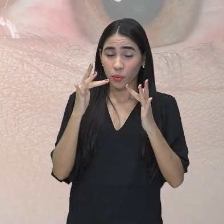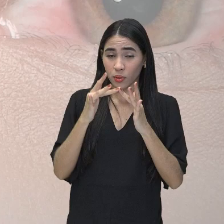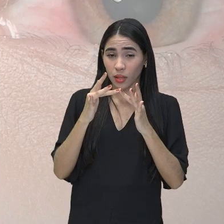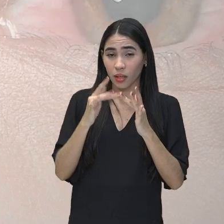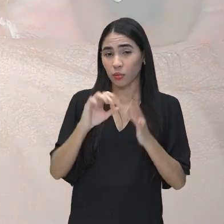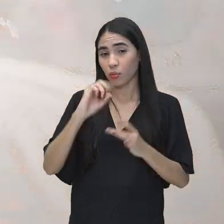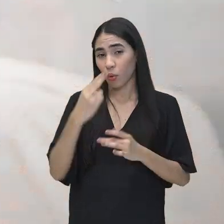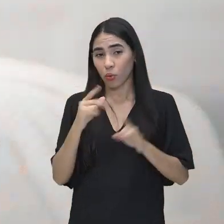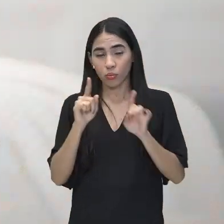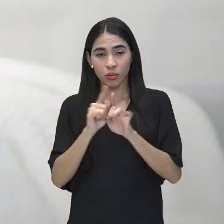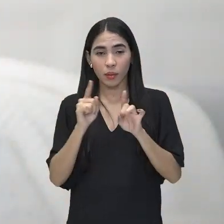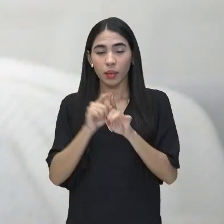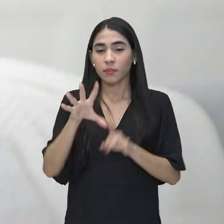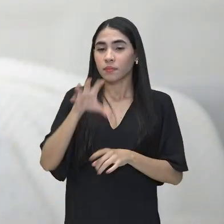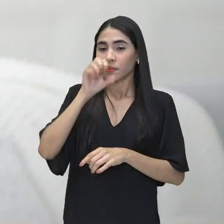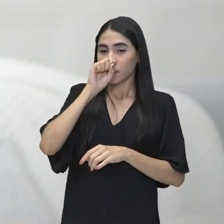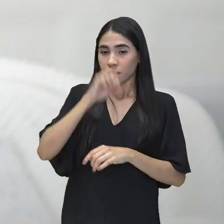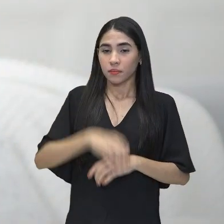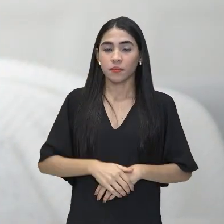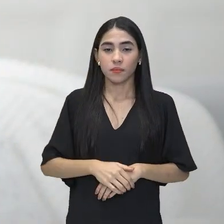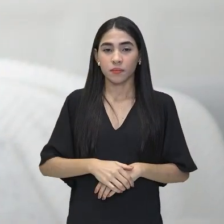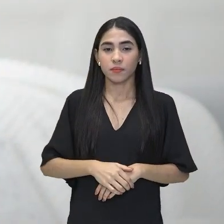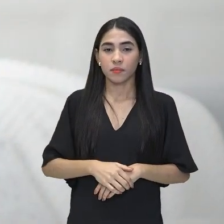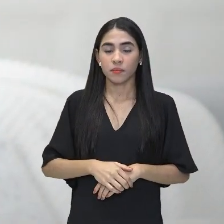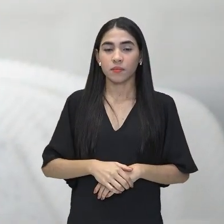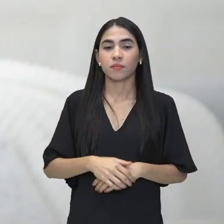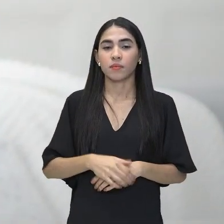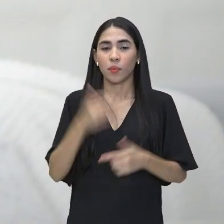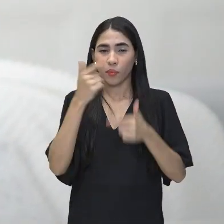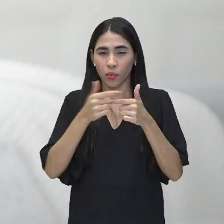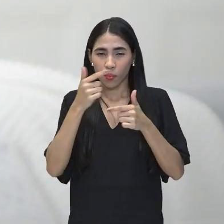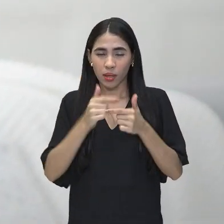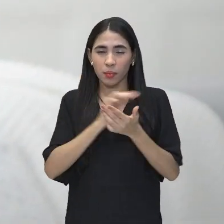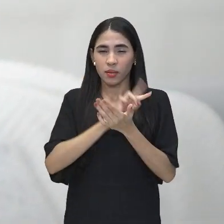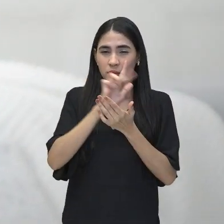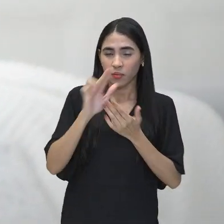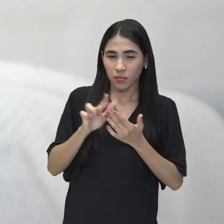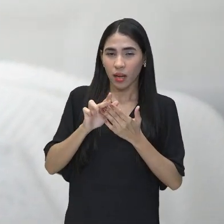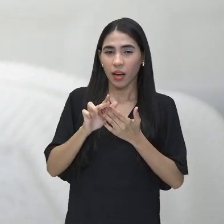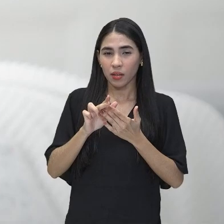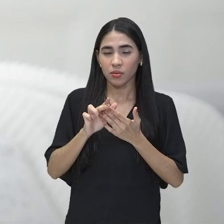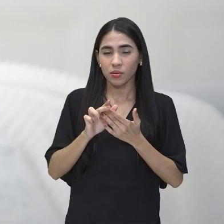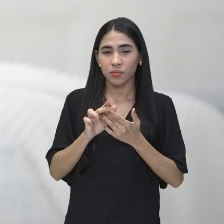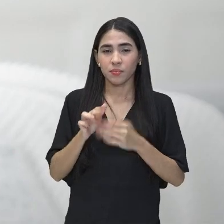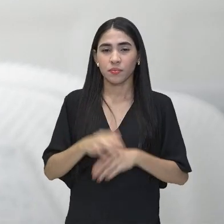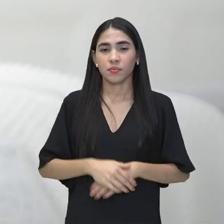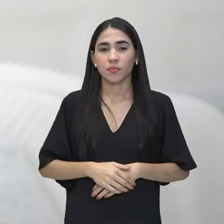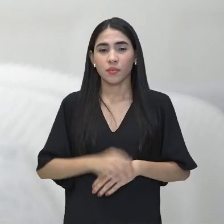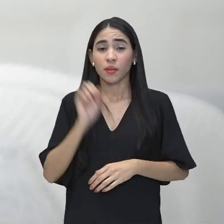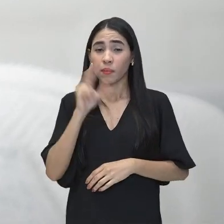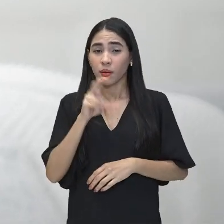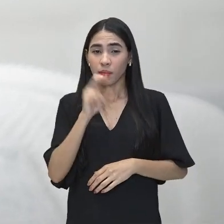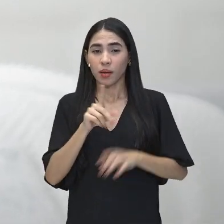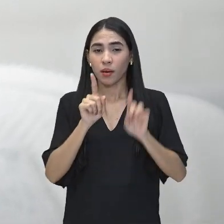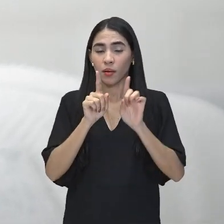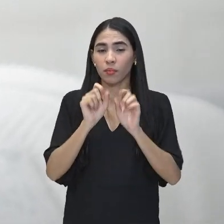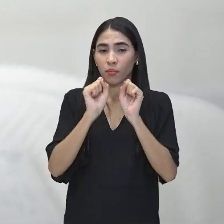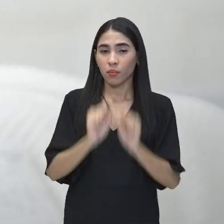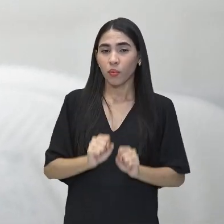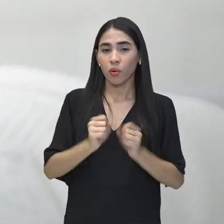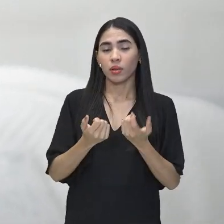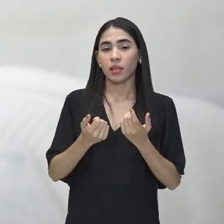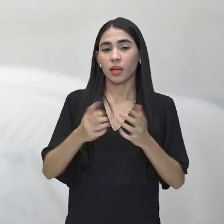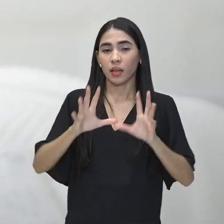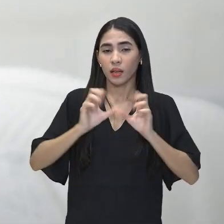em contato direto. Os efeitos e sintomas adversos de toxicidade que podem ser causados nos humanos